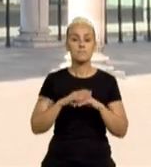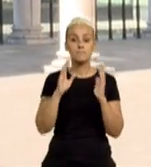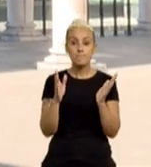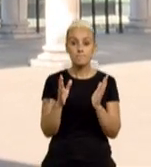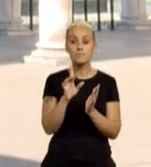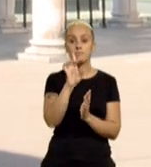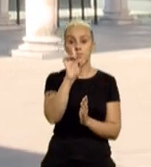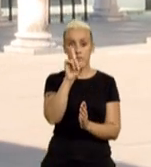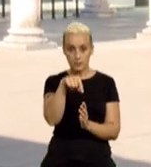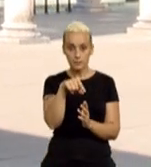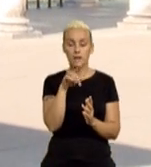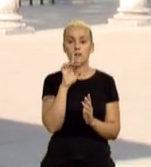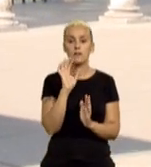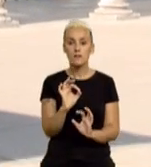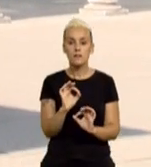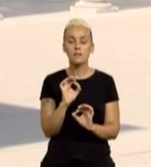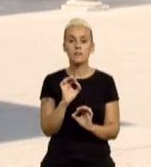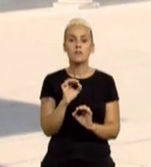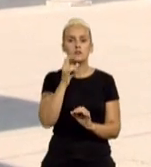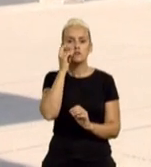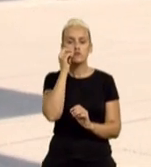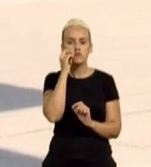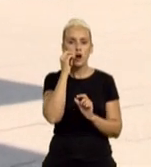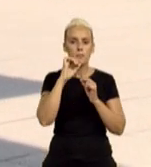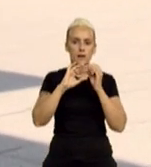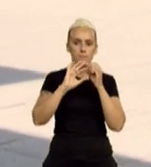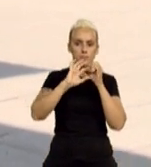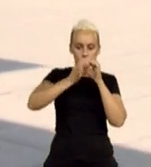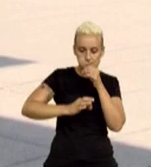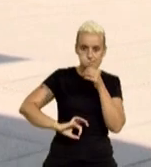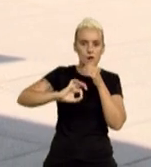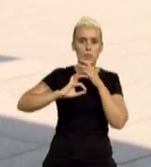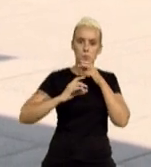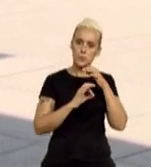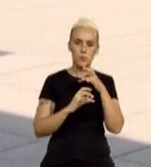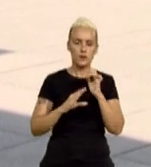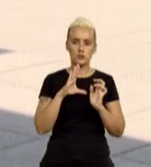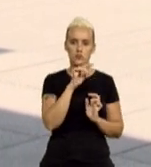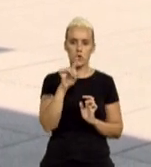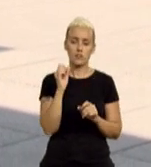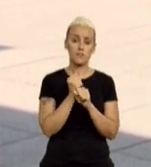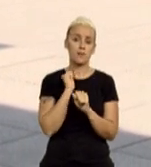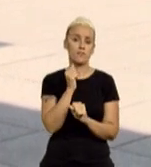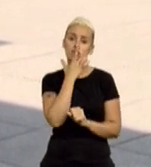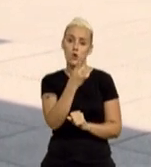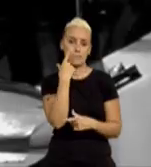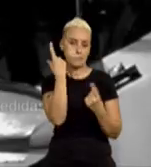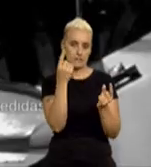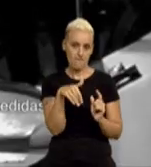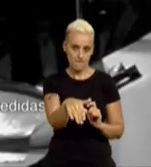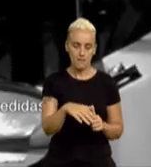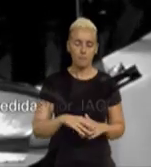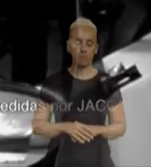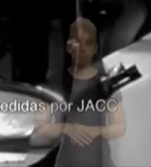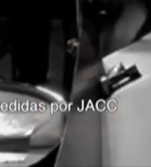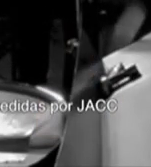Neste percurso, vamos ter o saxofonista João Mortágua a apresentar o seu trabalho a solo.